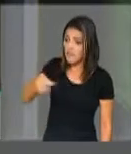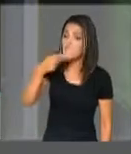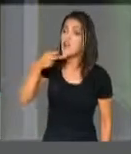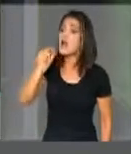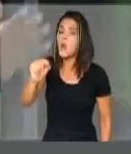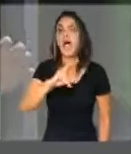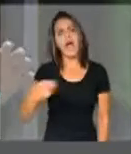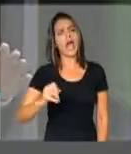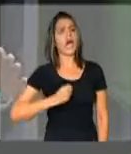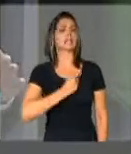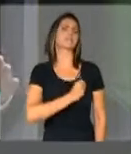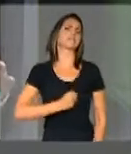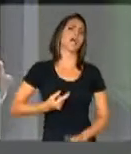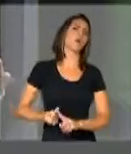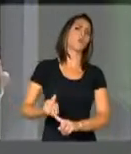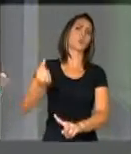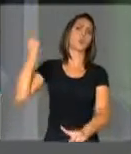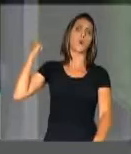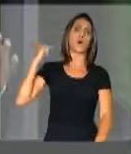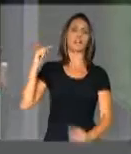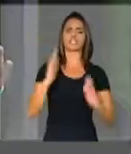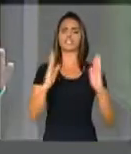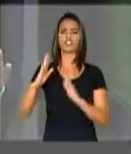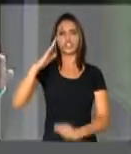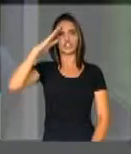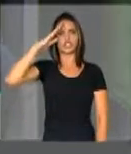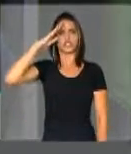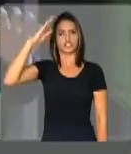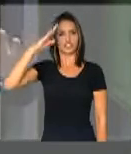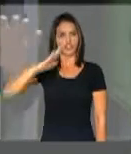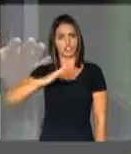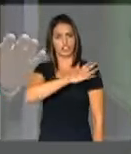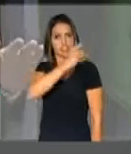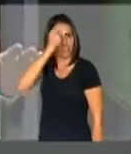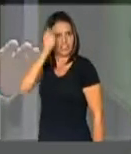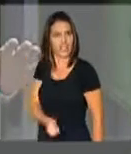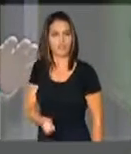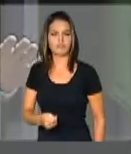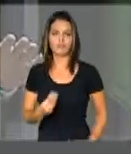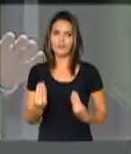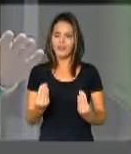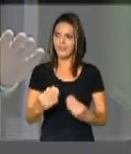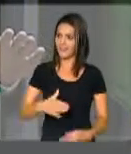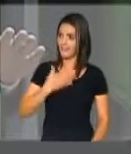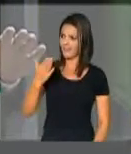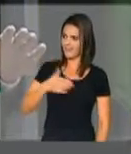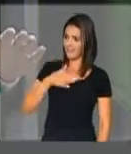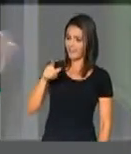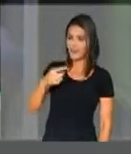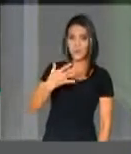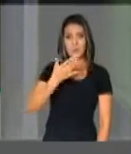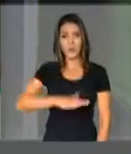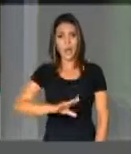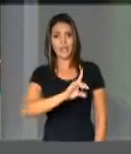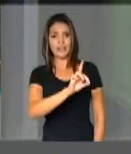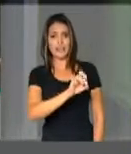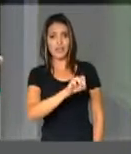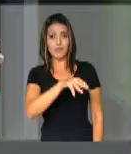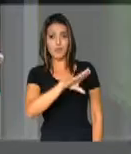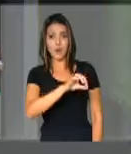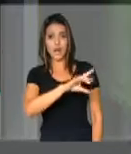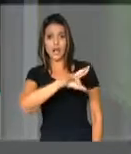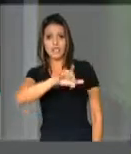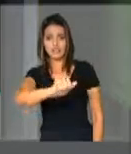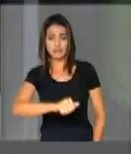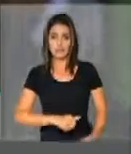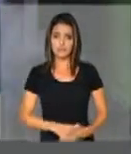não surpreende nem um pouco não ter apreço pela democracia ser contra